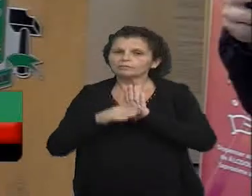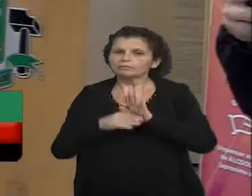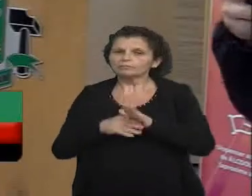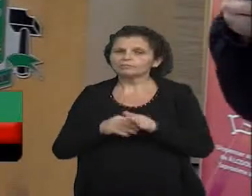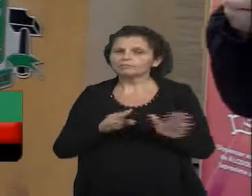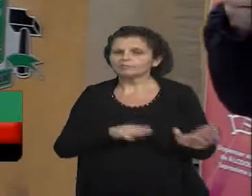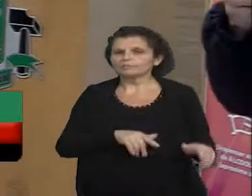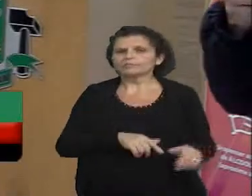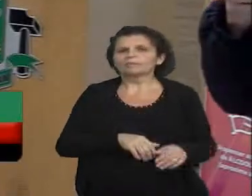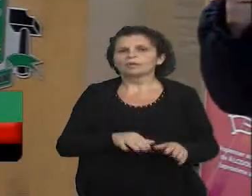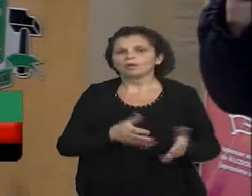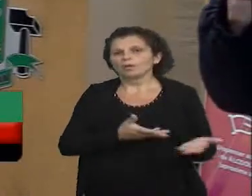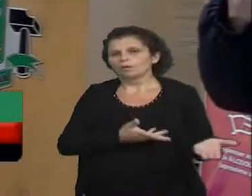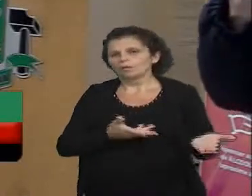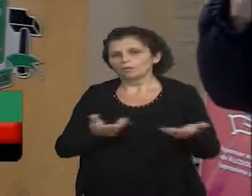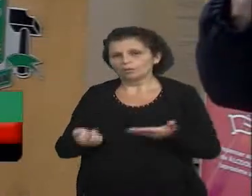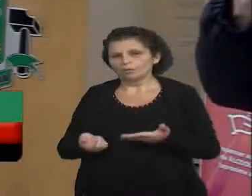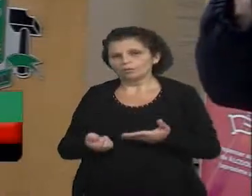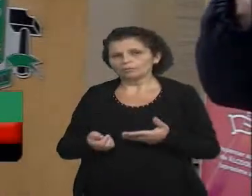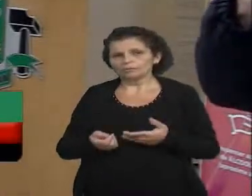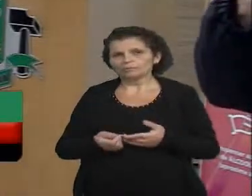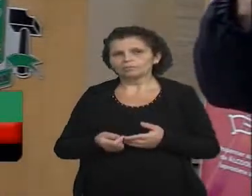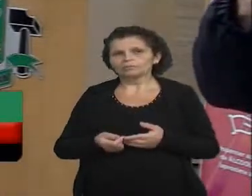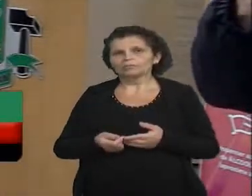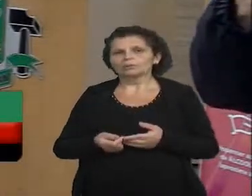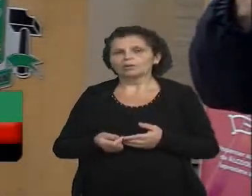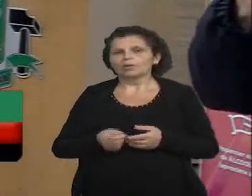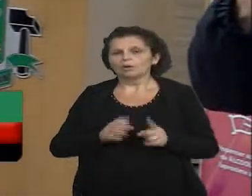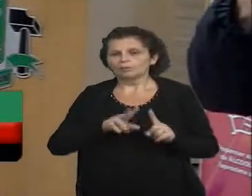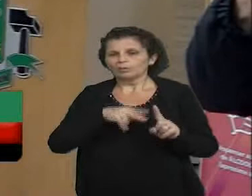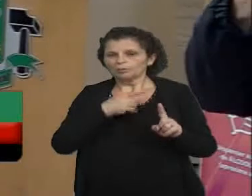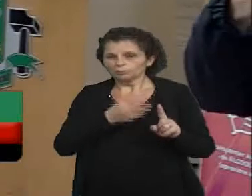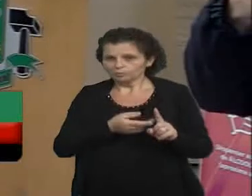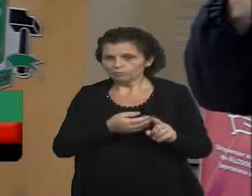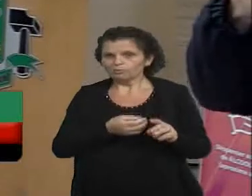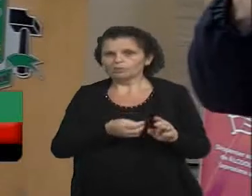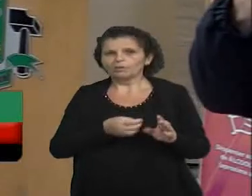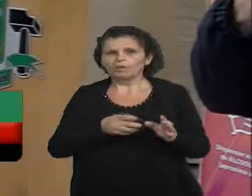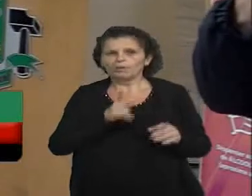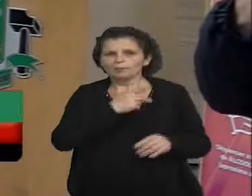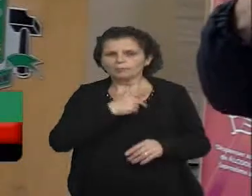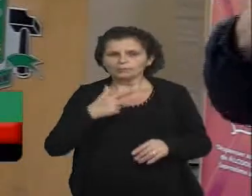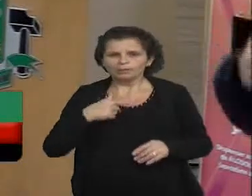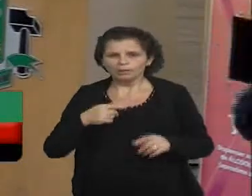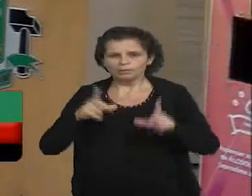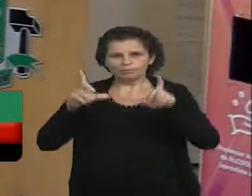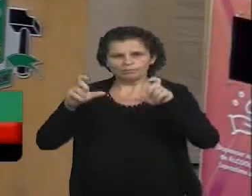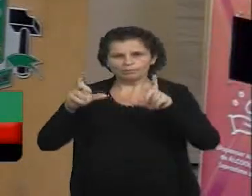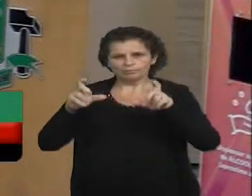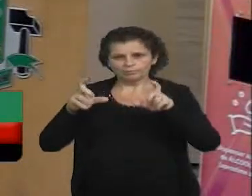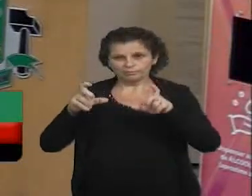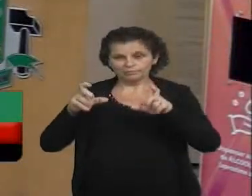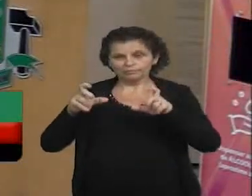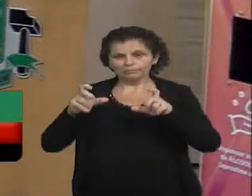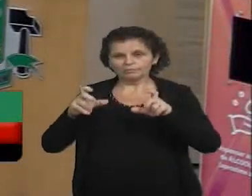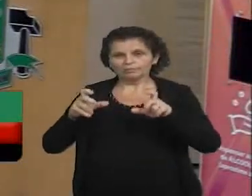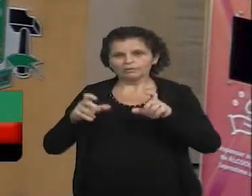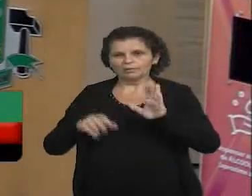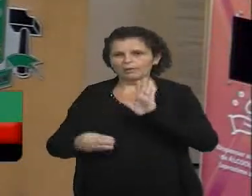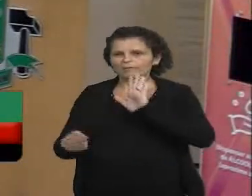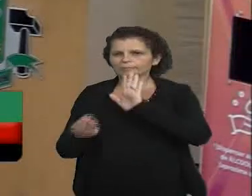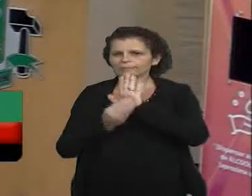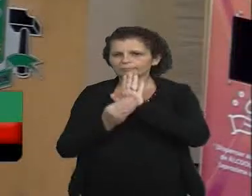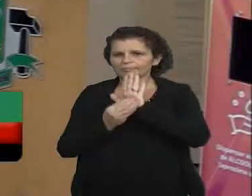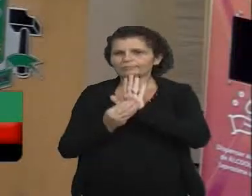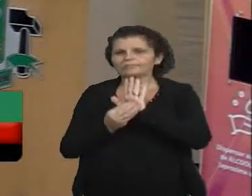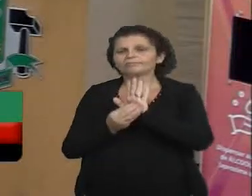sessão, quero convidar o homenageado, a pastora Cristiane, a sua família, para fazer uma foto aqui, para que a gente